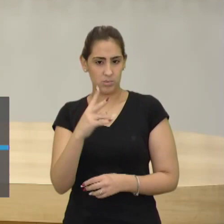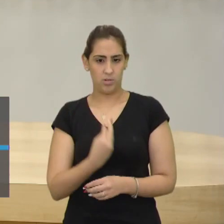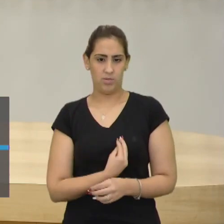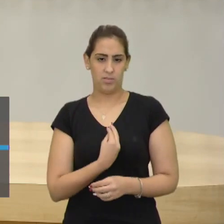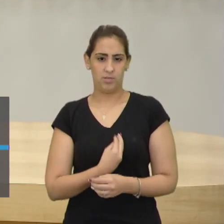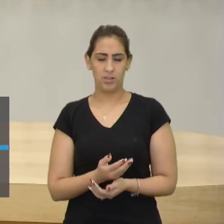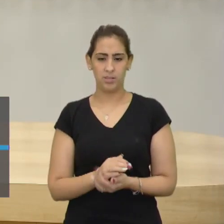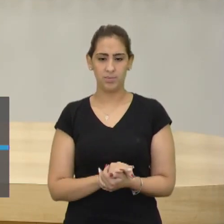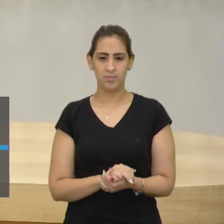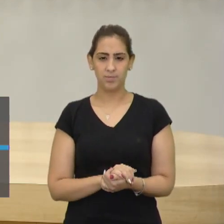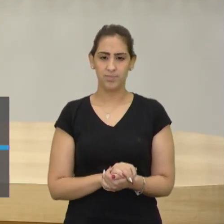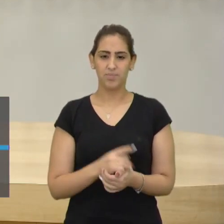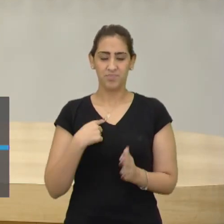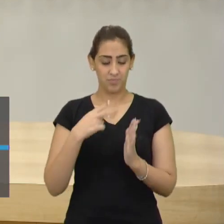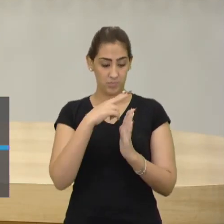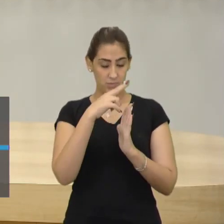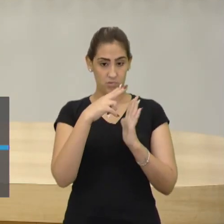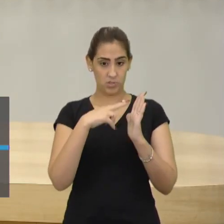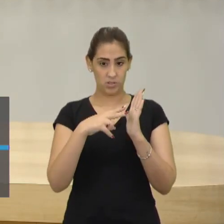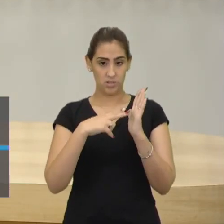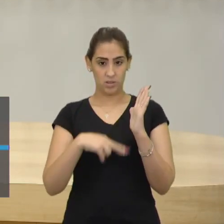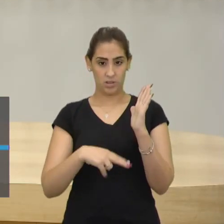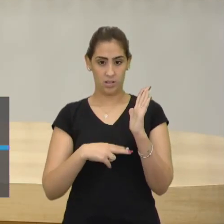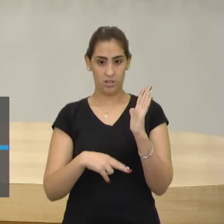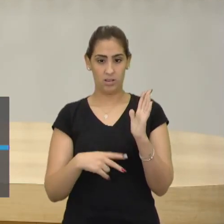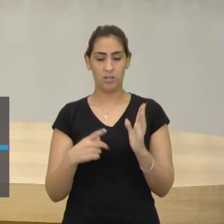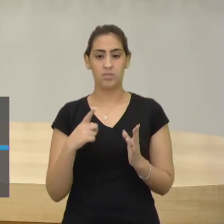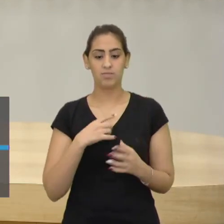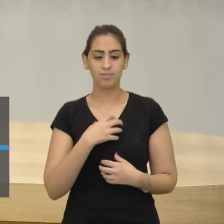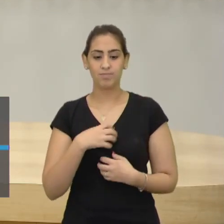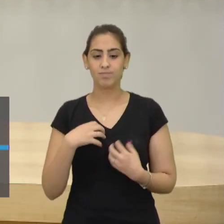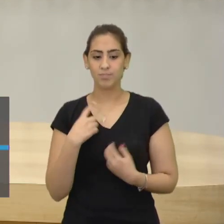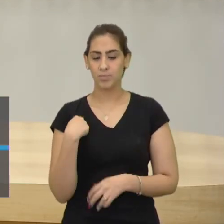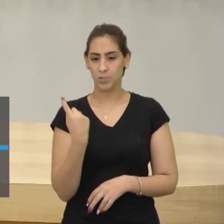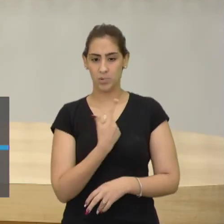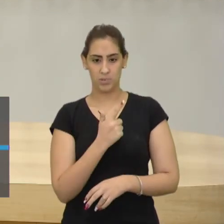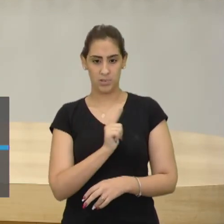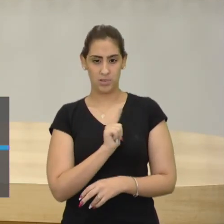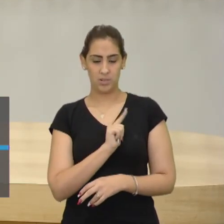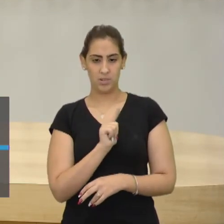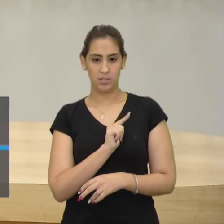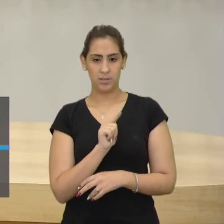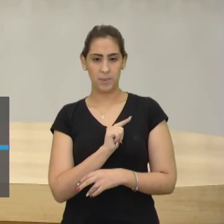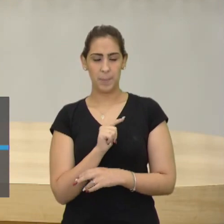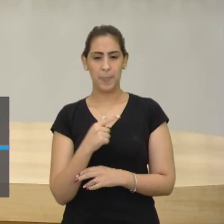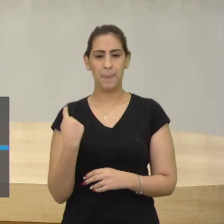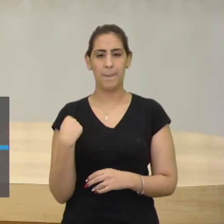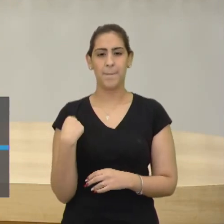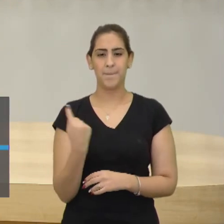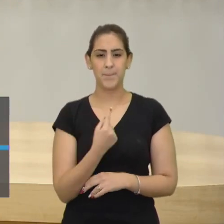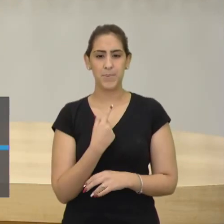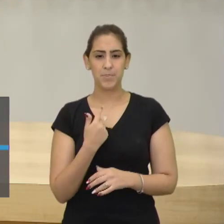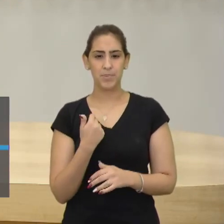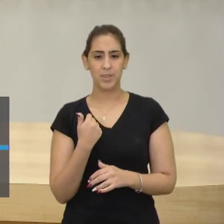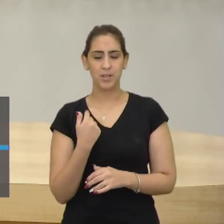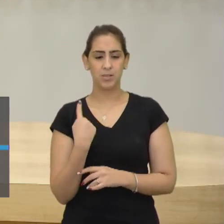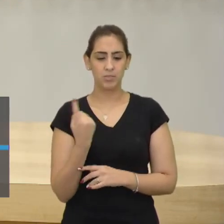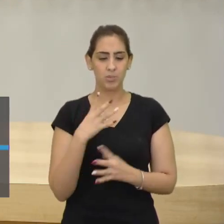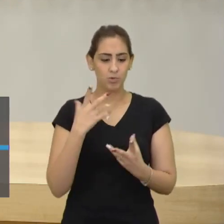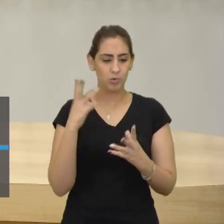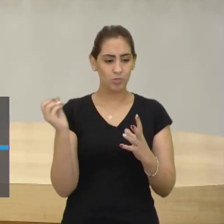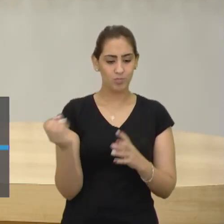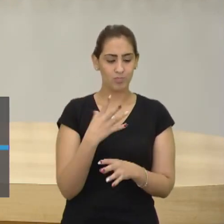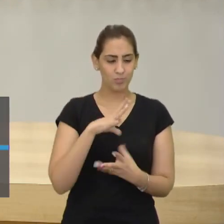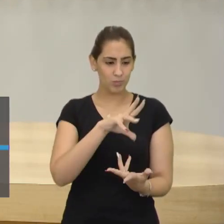quando a gente começa a ler uma obra, a sensação que nós temos é a de que estamos adentrando num novo mundo, num